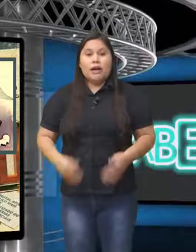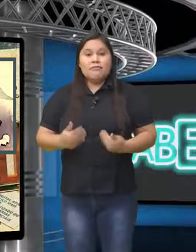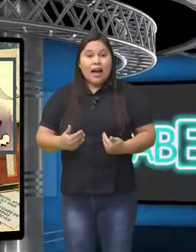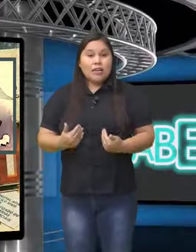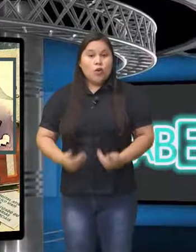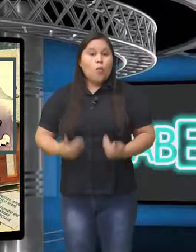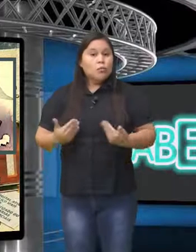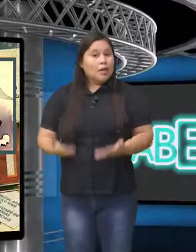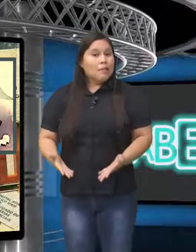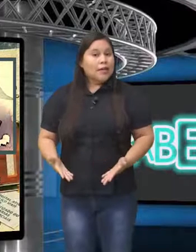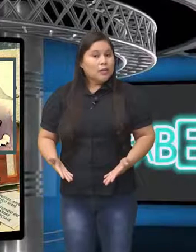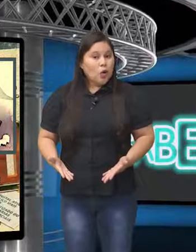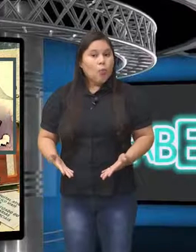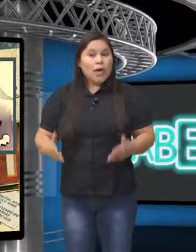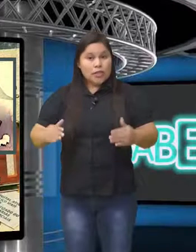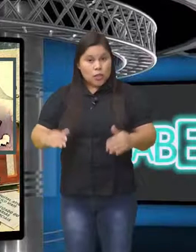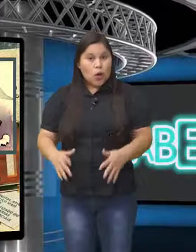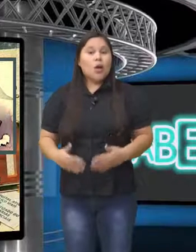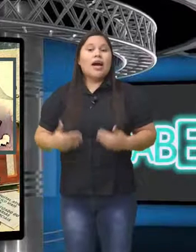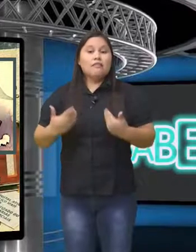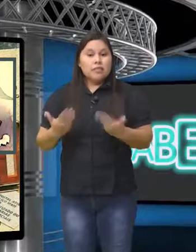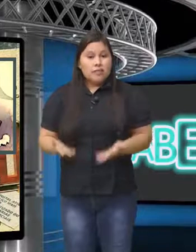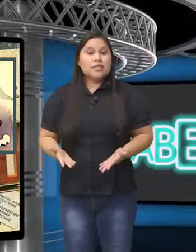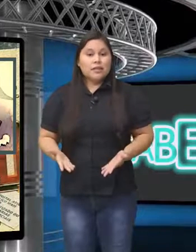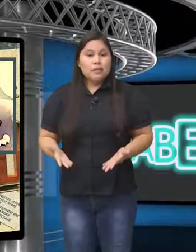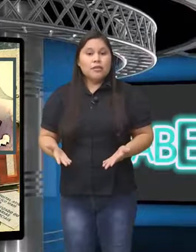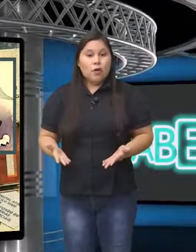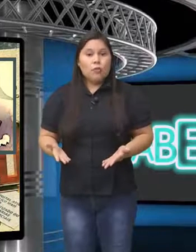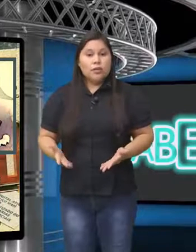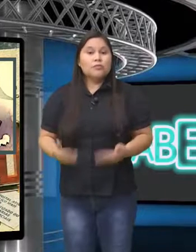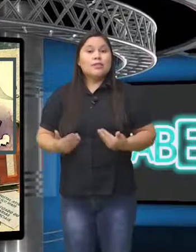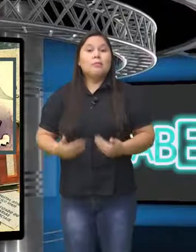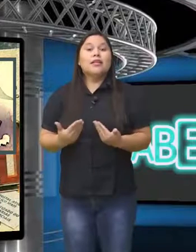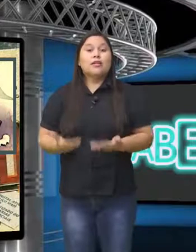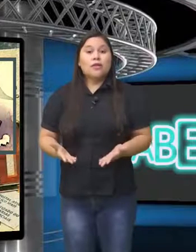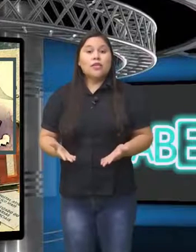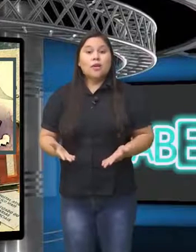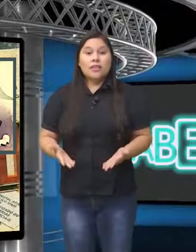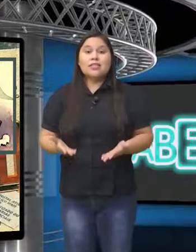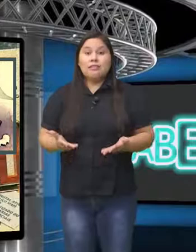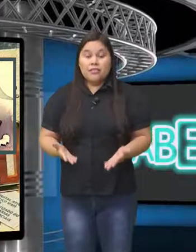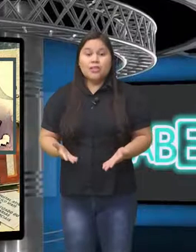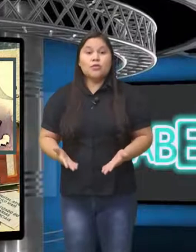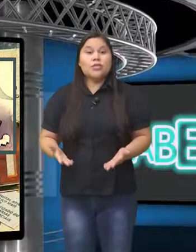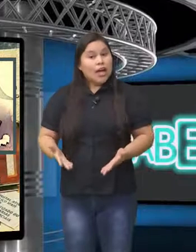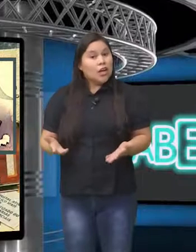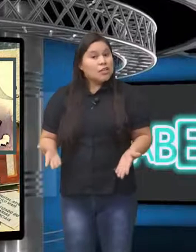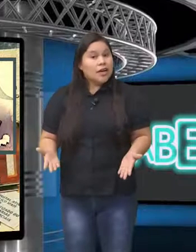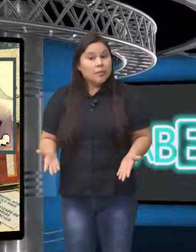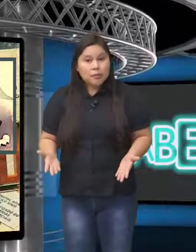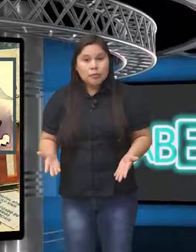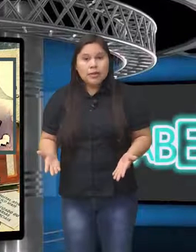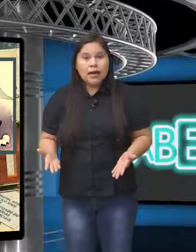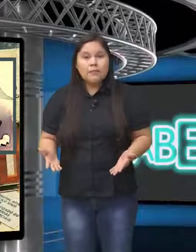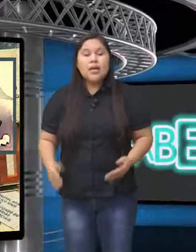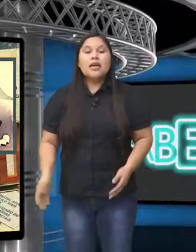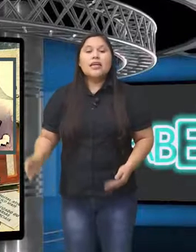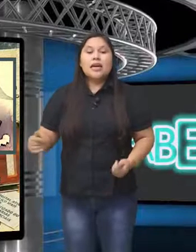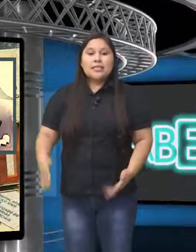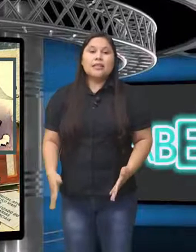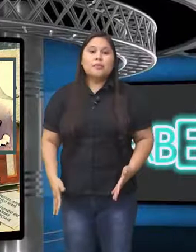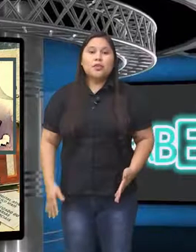mostra Vargas como um trabalhador, porque ele se colocava, então, exatamente como isso. Um trabalhador, então, a serviço da nossa República.